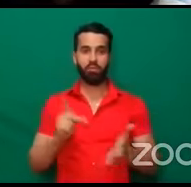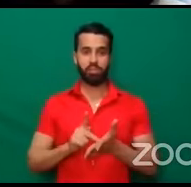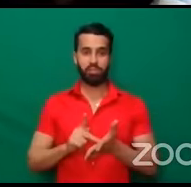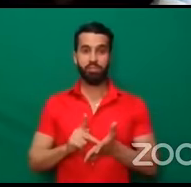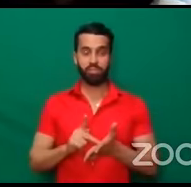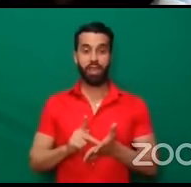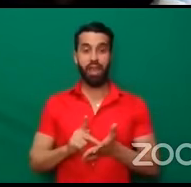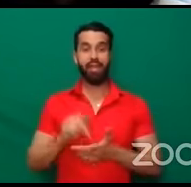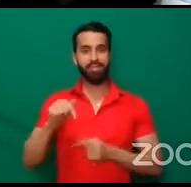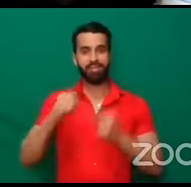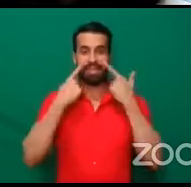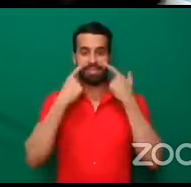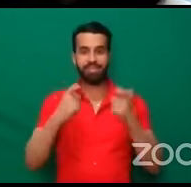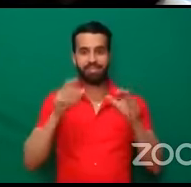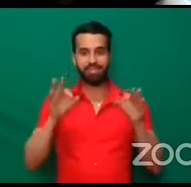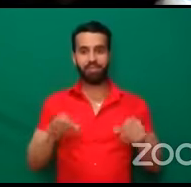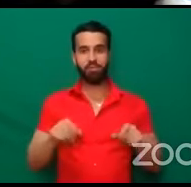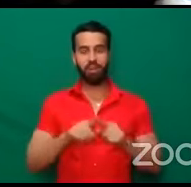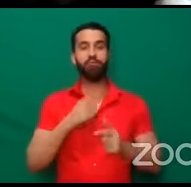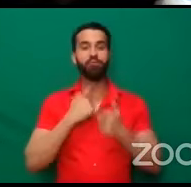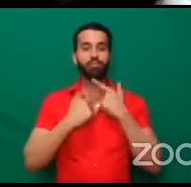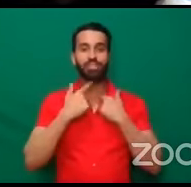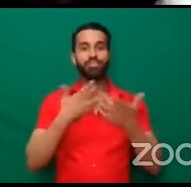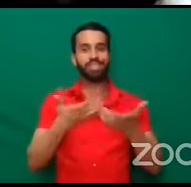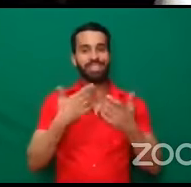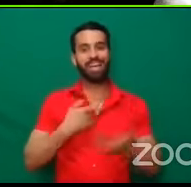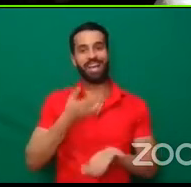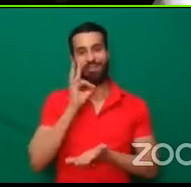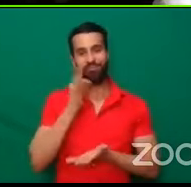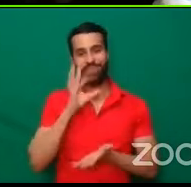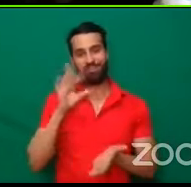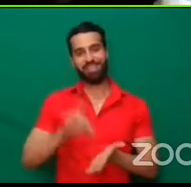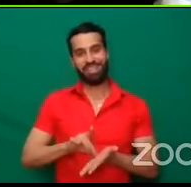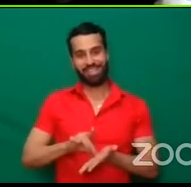muito interessante e deu vontade de tomar café, né? Assim, então,